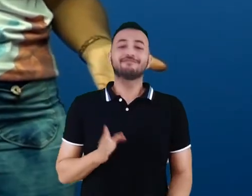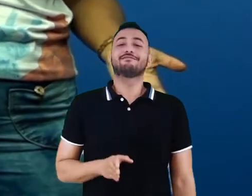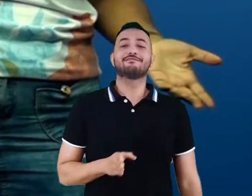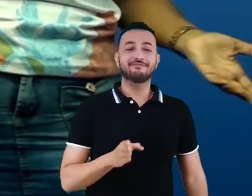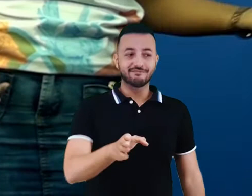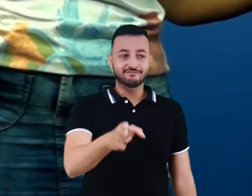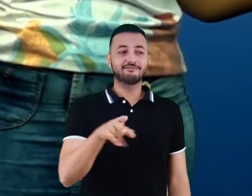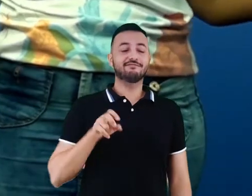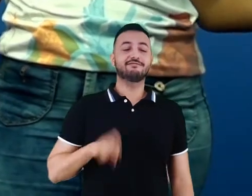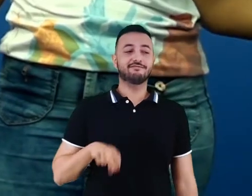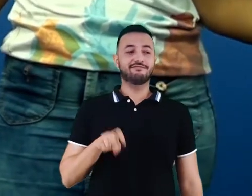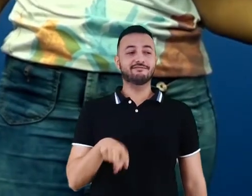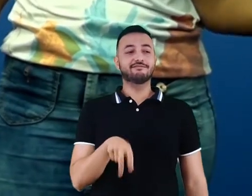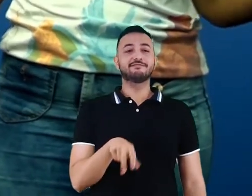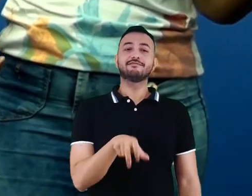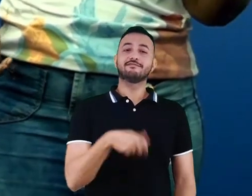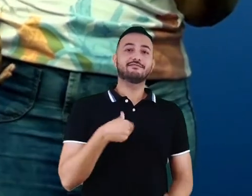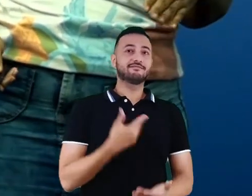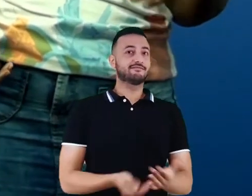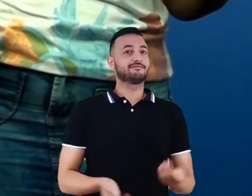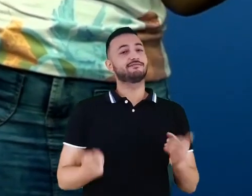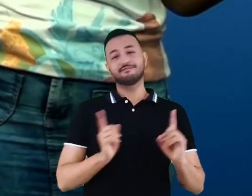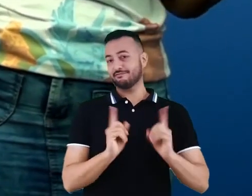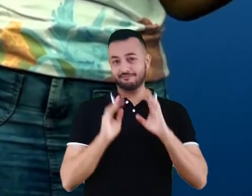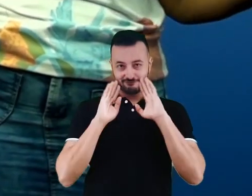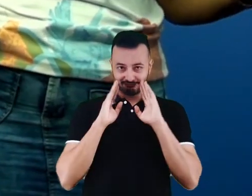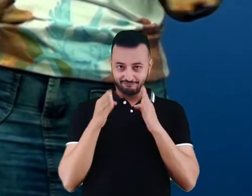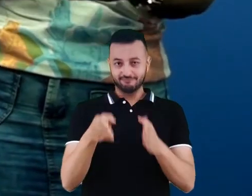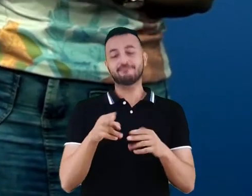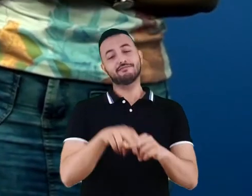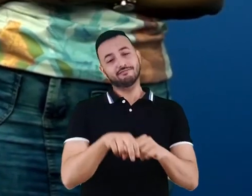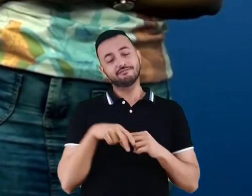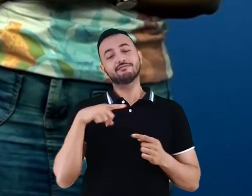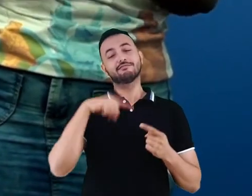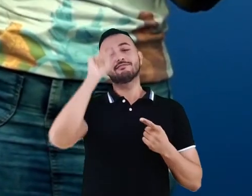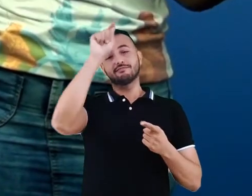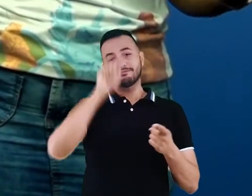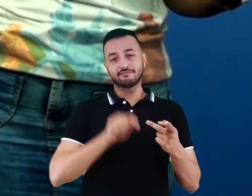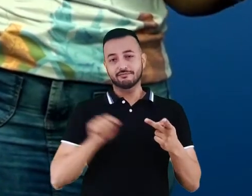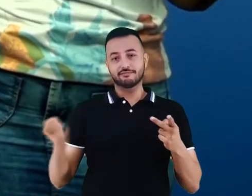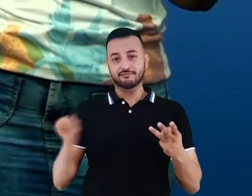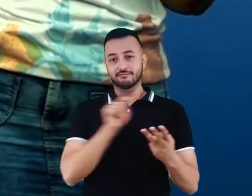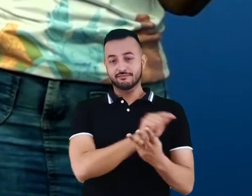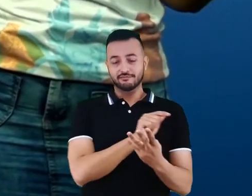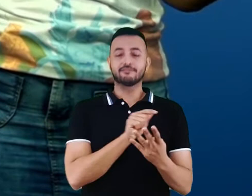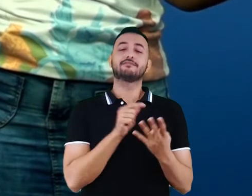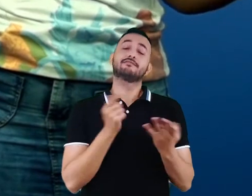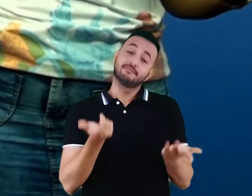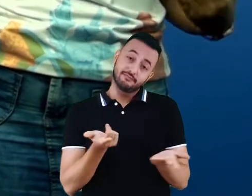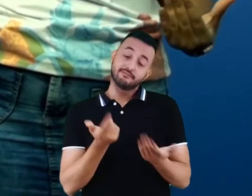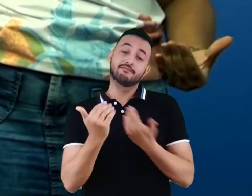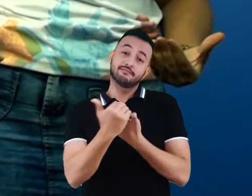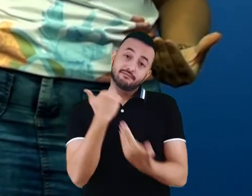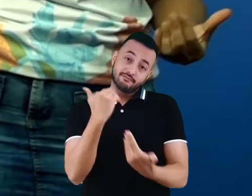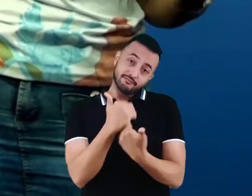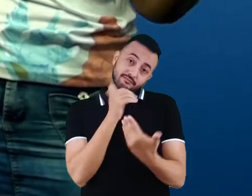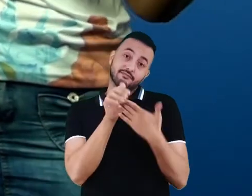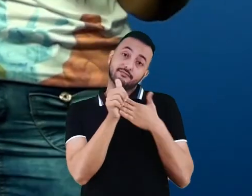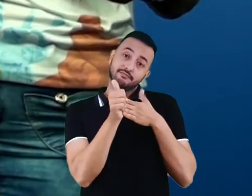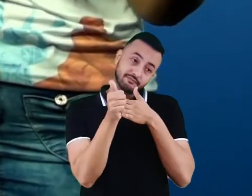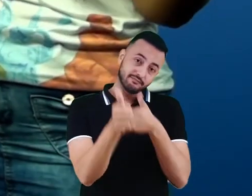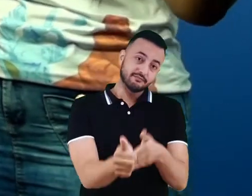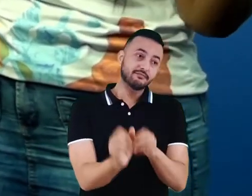eu não vou me perder. Para isso que existem os pontos cardeais, para nos dar